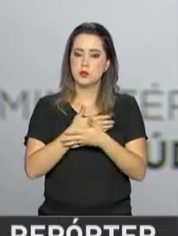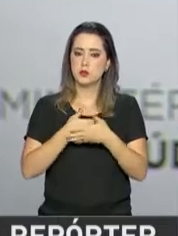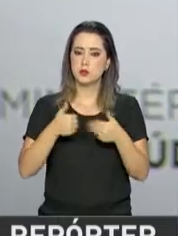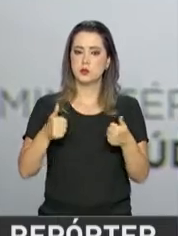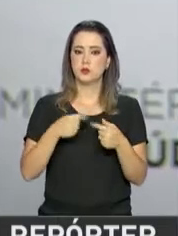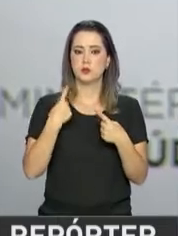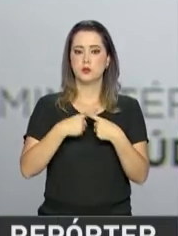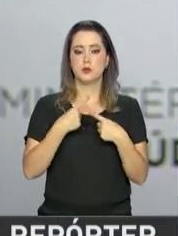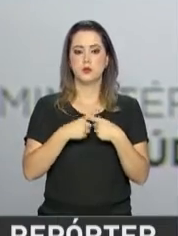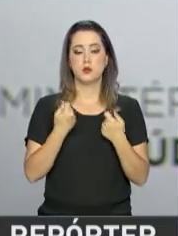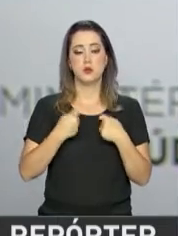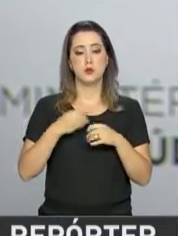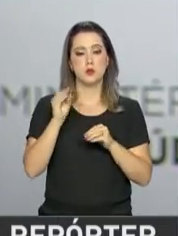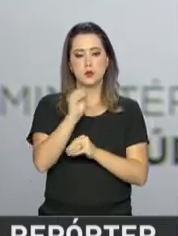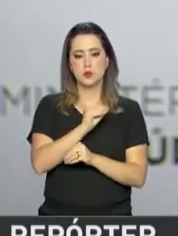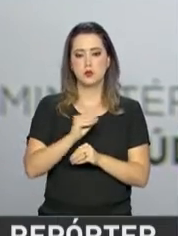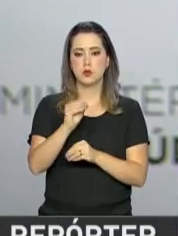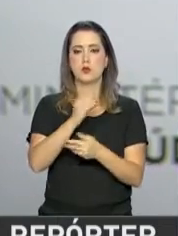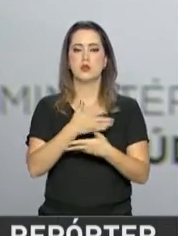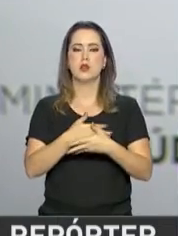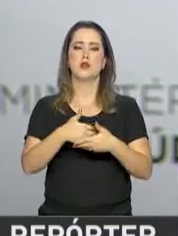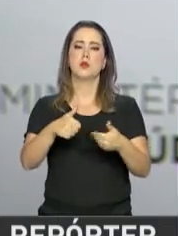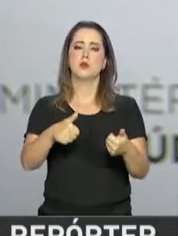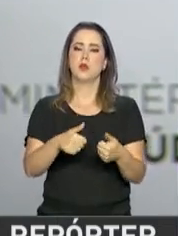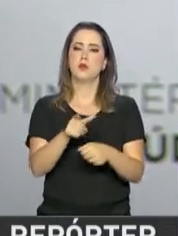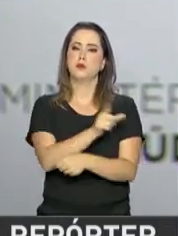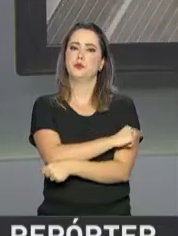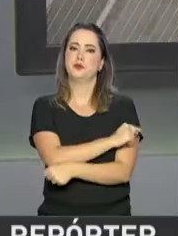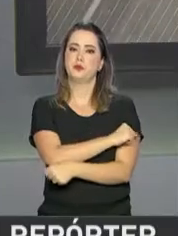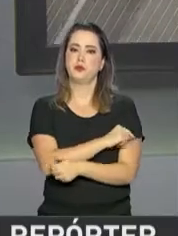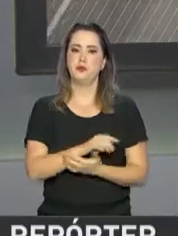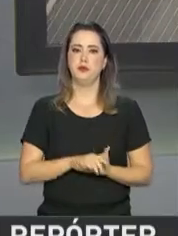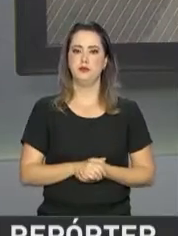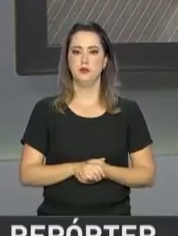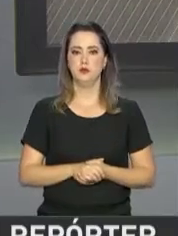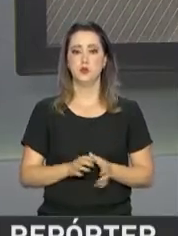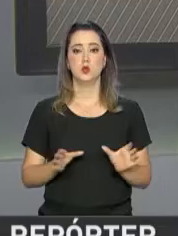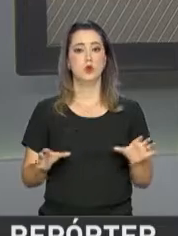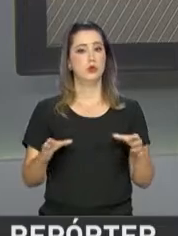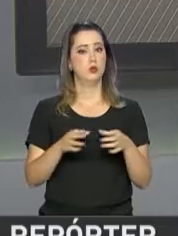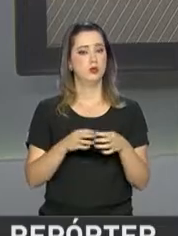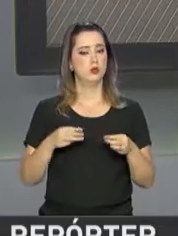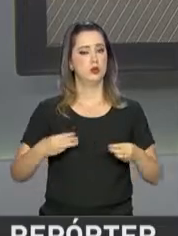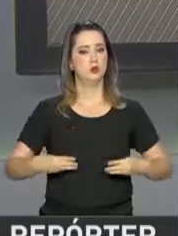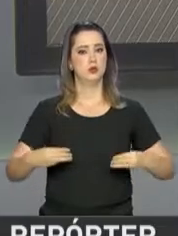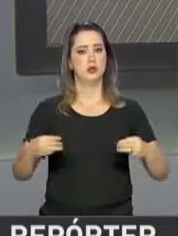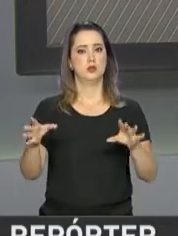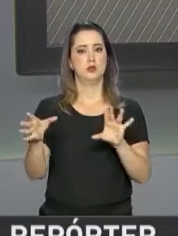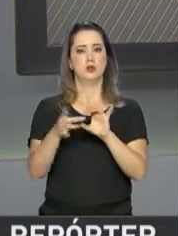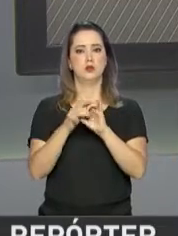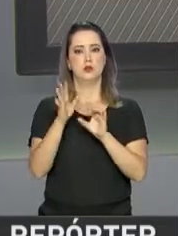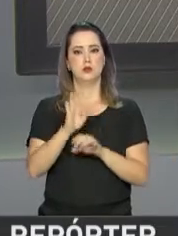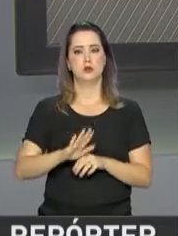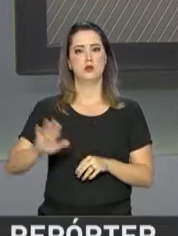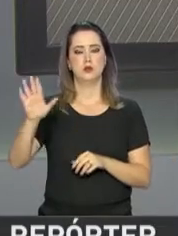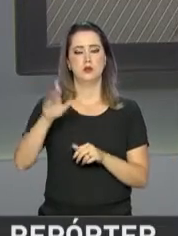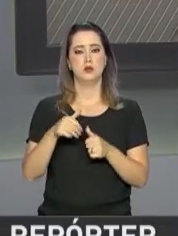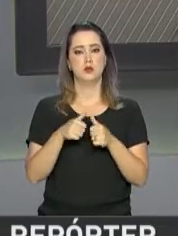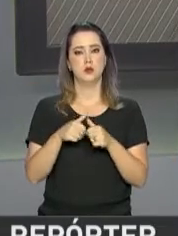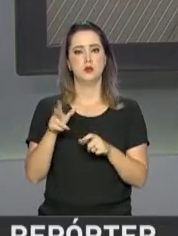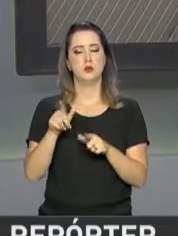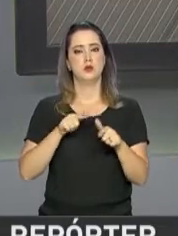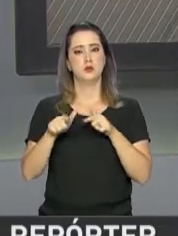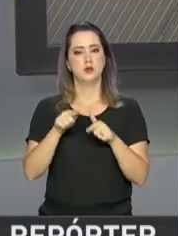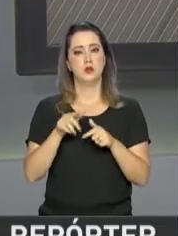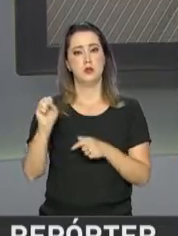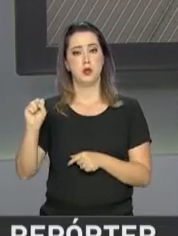uma prevenção cada vez melhor através da vacinação equipes do ministério da integração nacional estão atuando